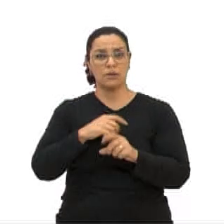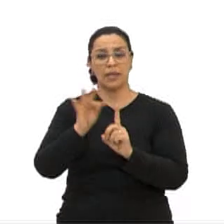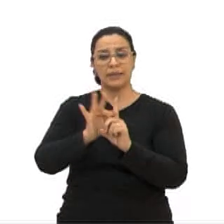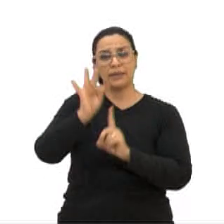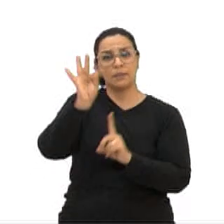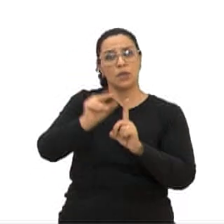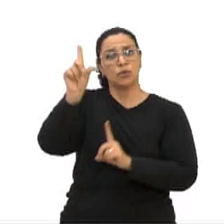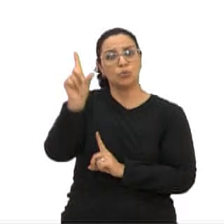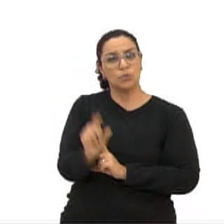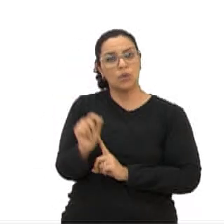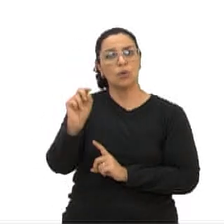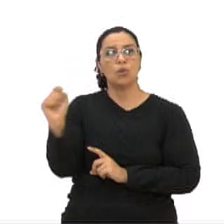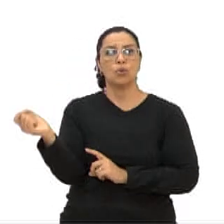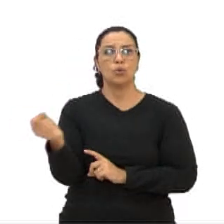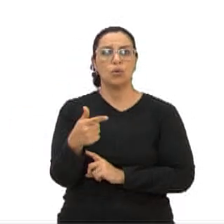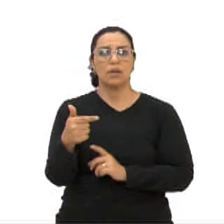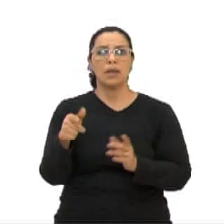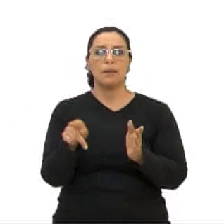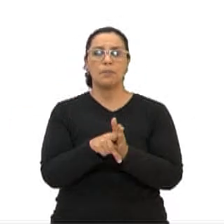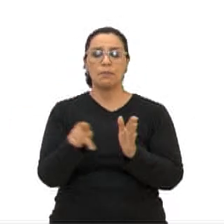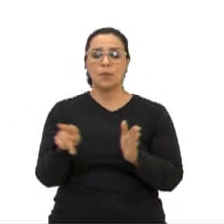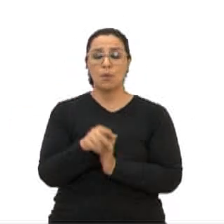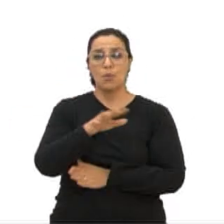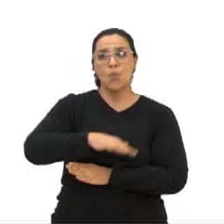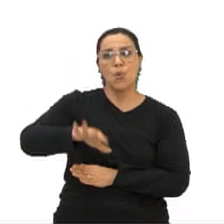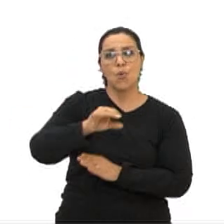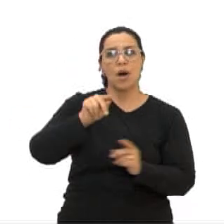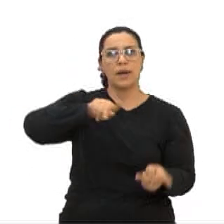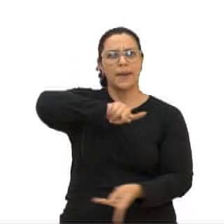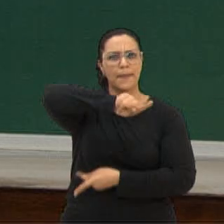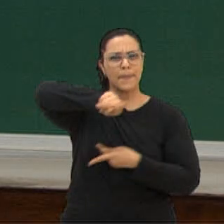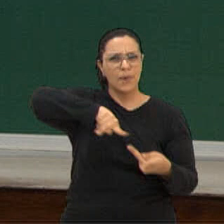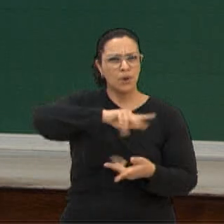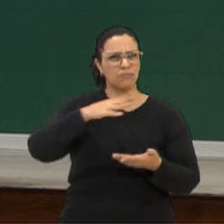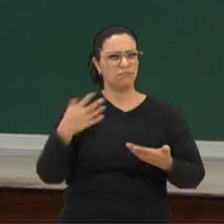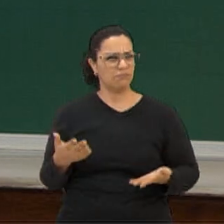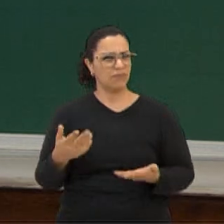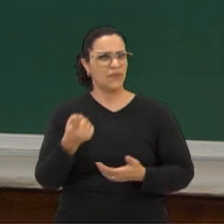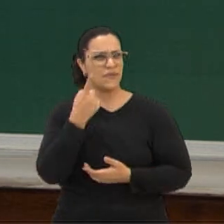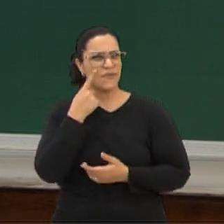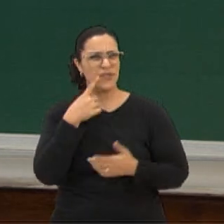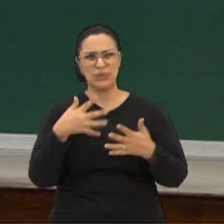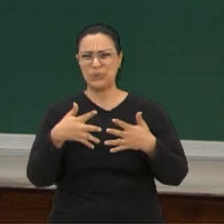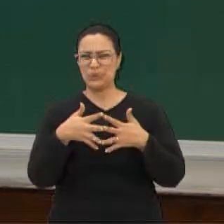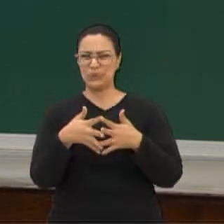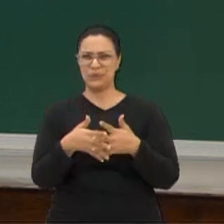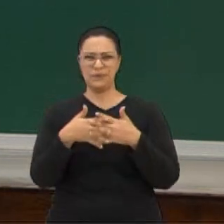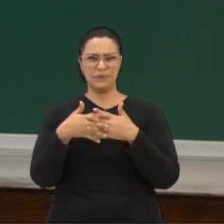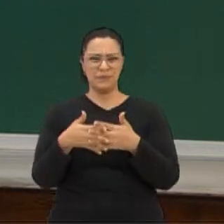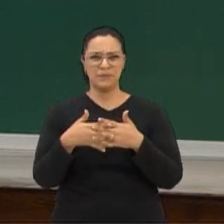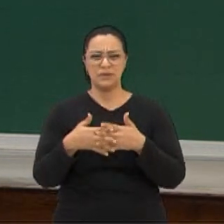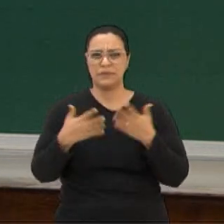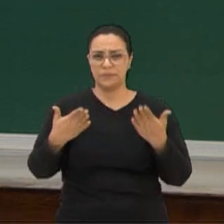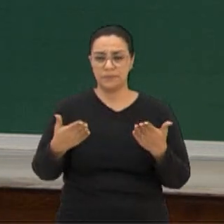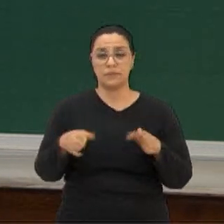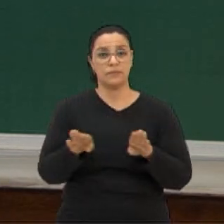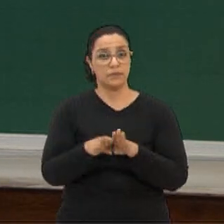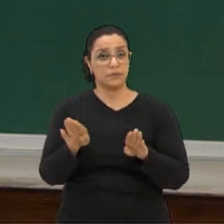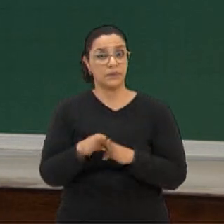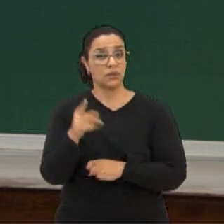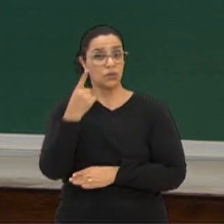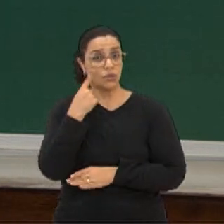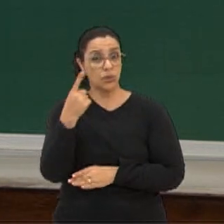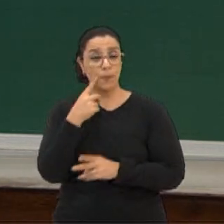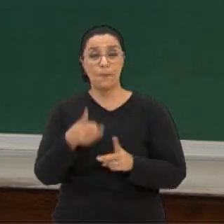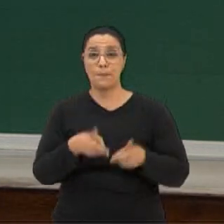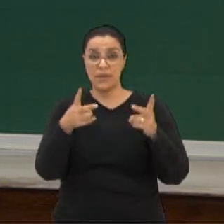temperaturas inferiores em relação às zonas polares da Terra. Olha a outra confusão conceitual que ele faz. Perceba